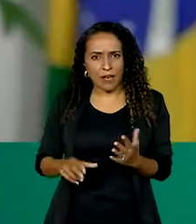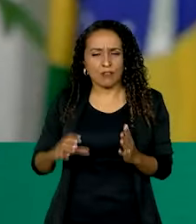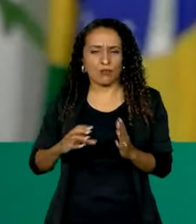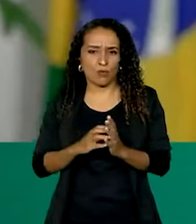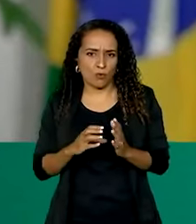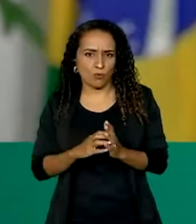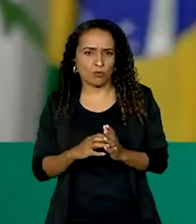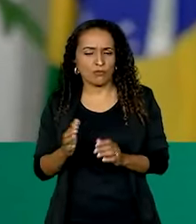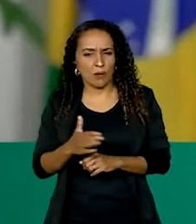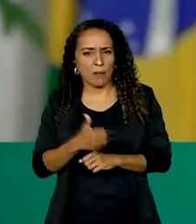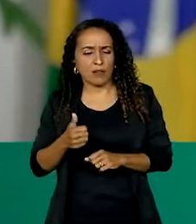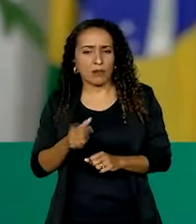pouco para as pessoas que estão prestando. Então,